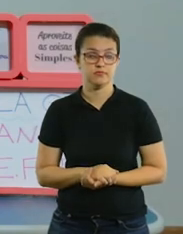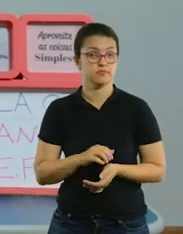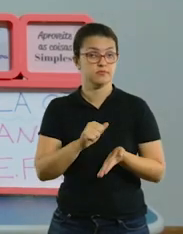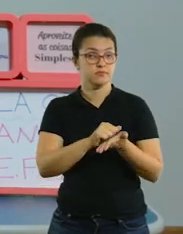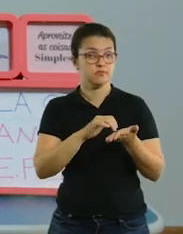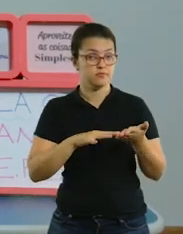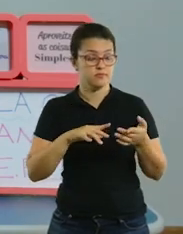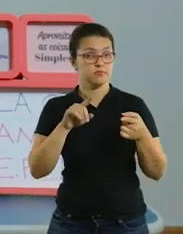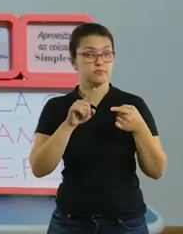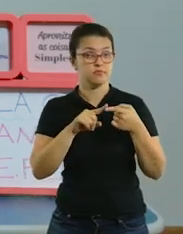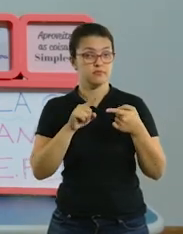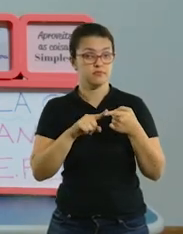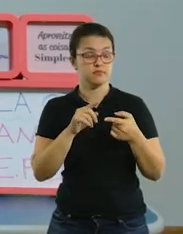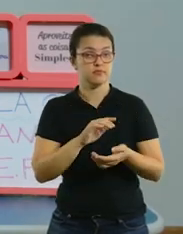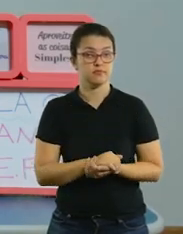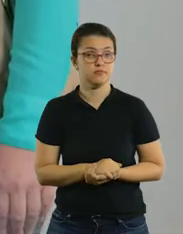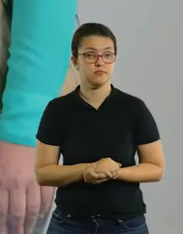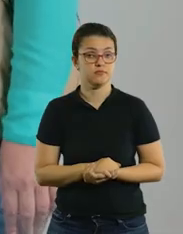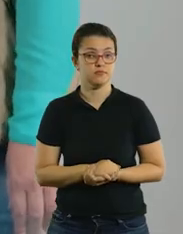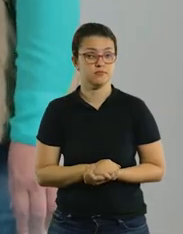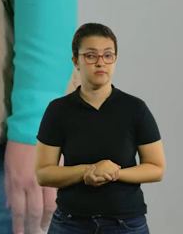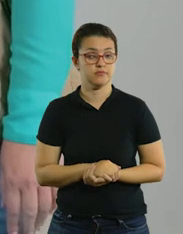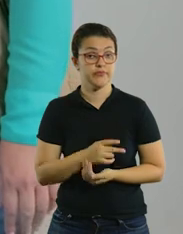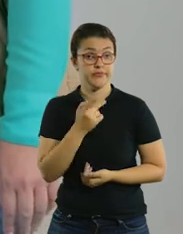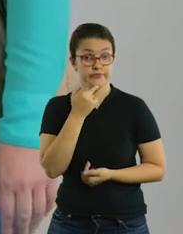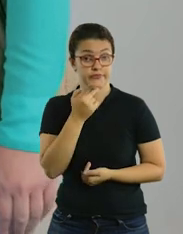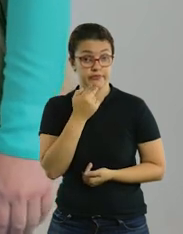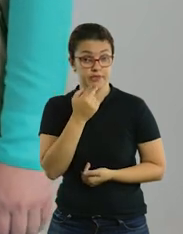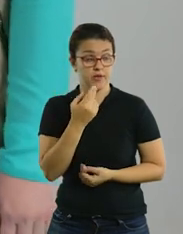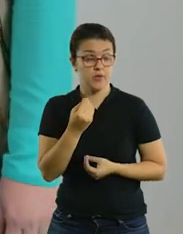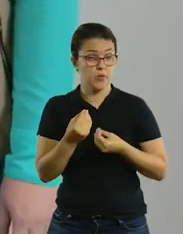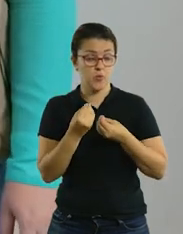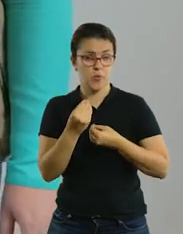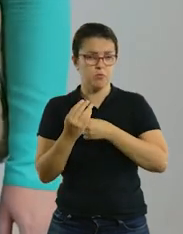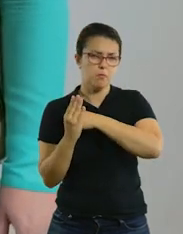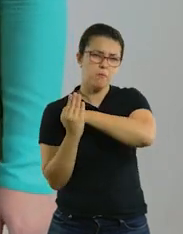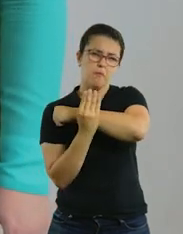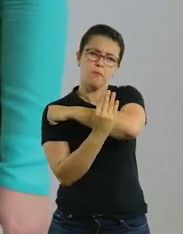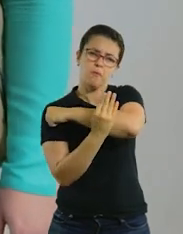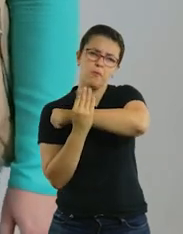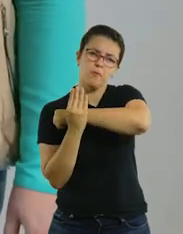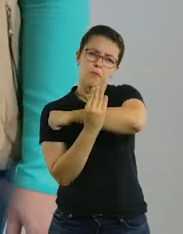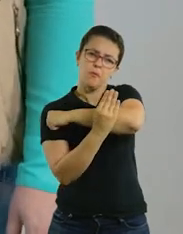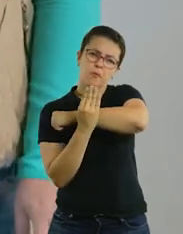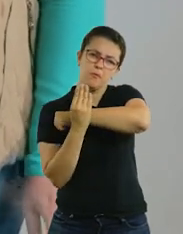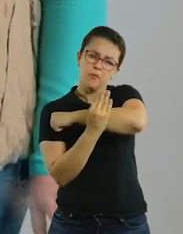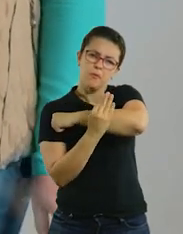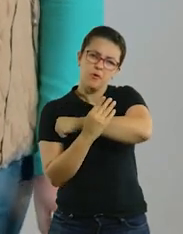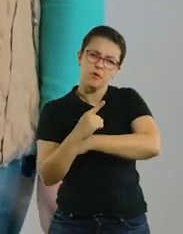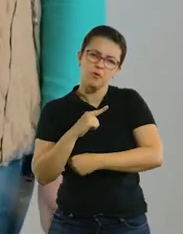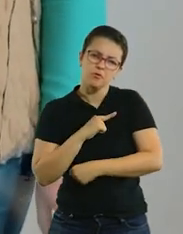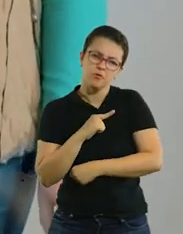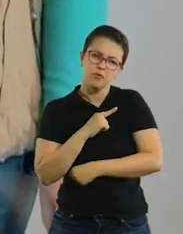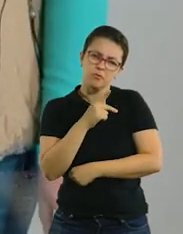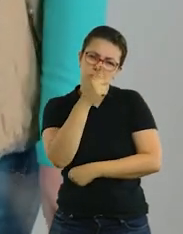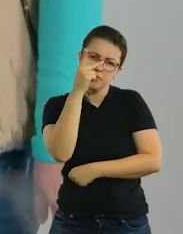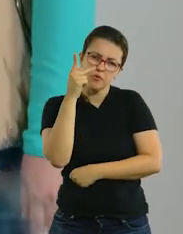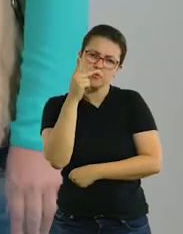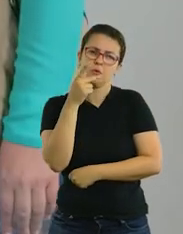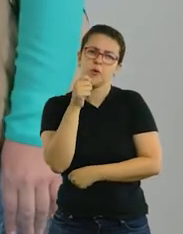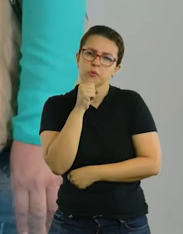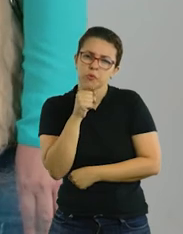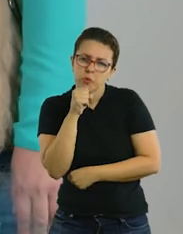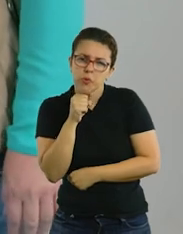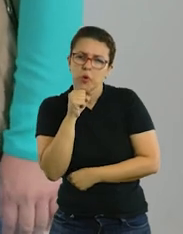na atividade 1, você vai falar sobre o seu bairro. Como é o seu bairro? Tem muitos idosos